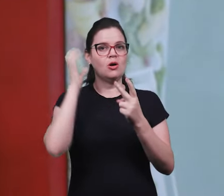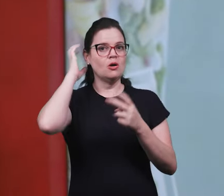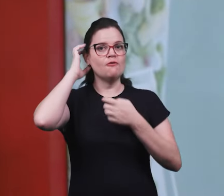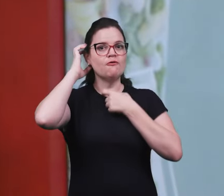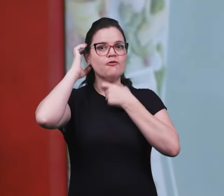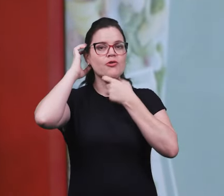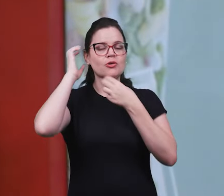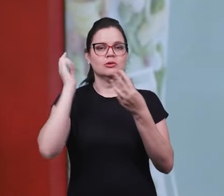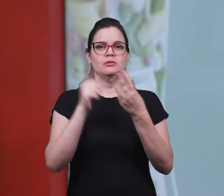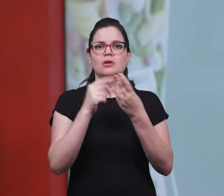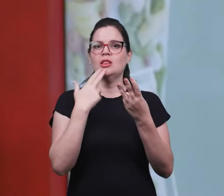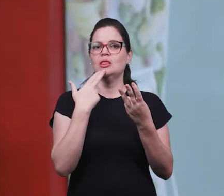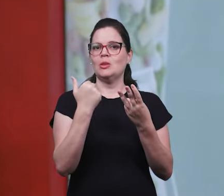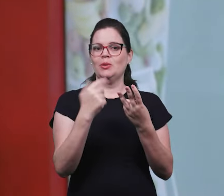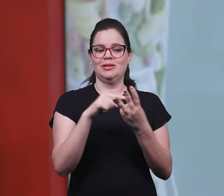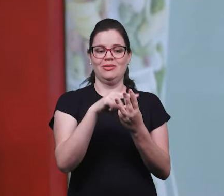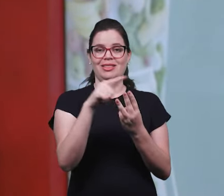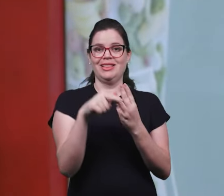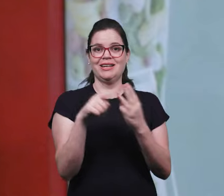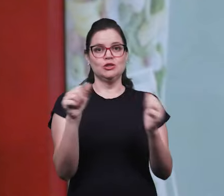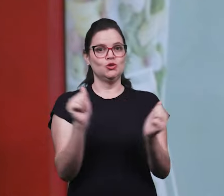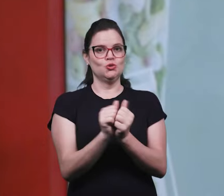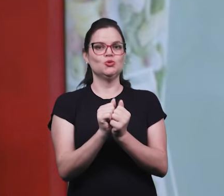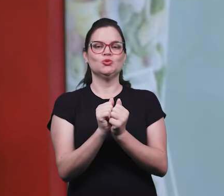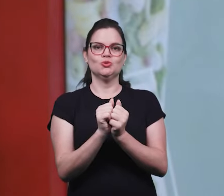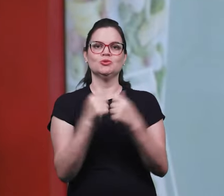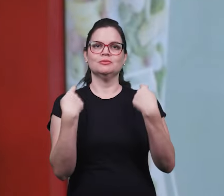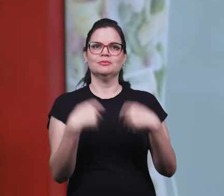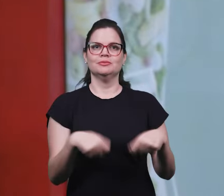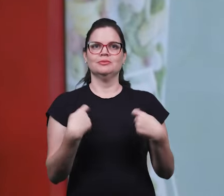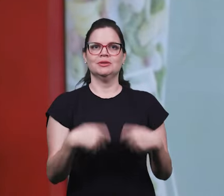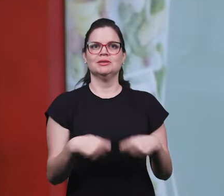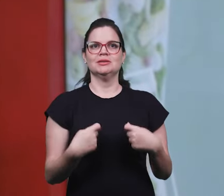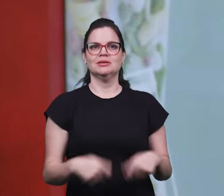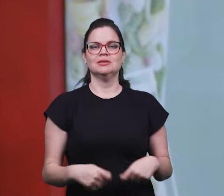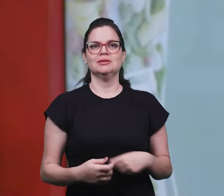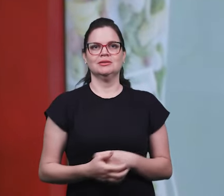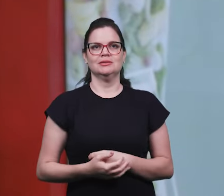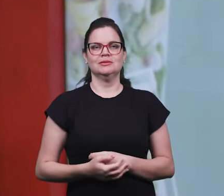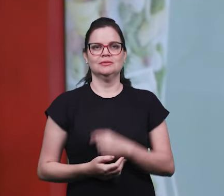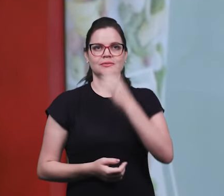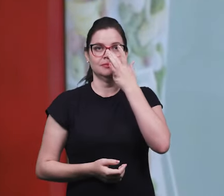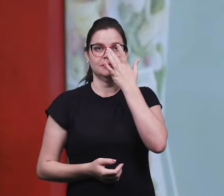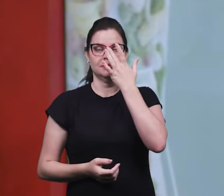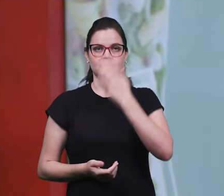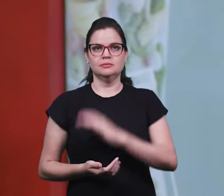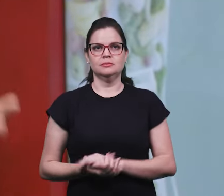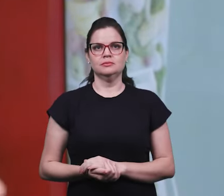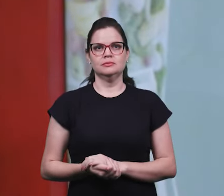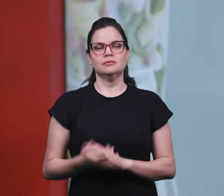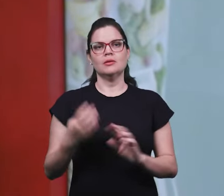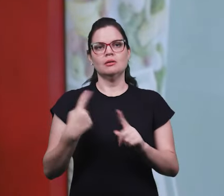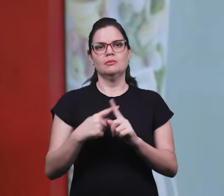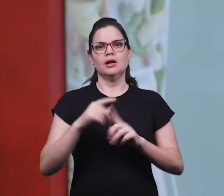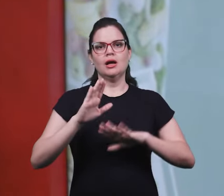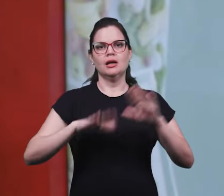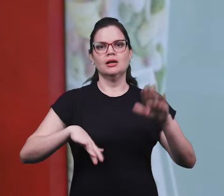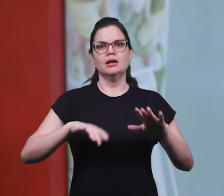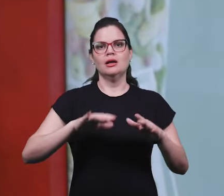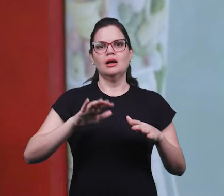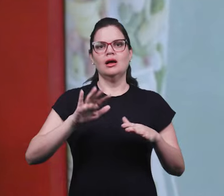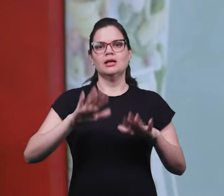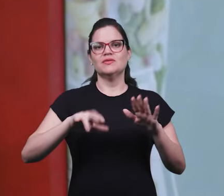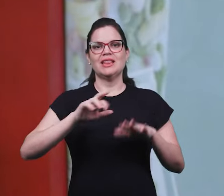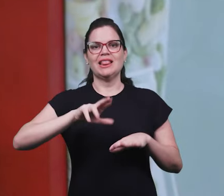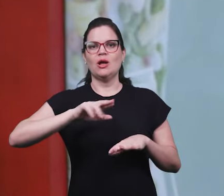nutrição atua muito junto porque às vezes eu vejo que não é uma demanda de do da quimioterapia que tá dando